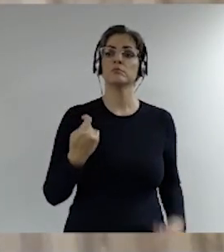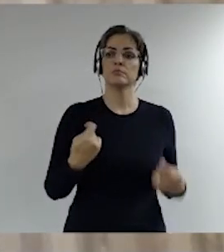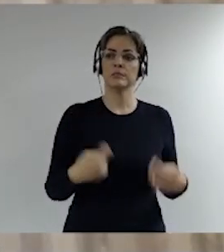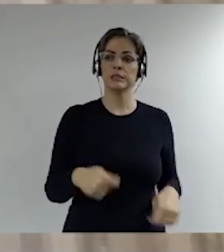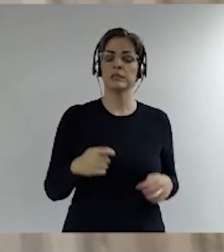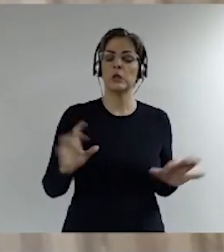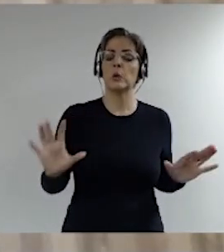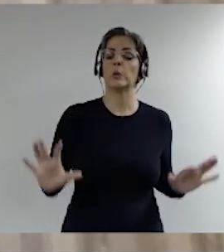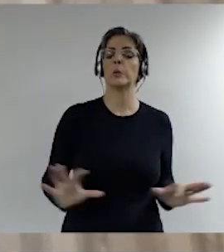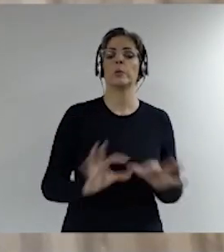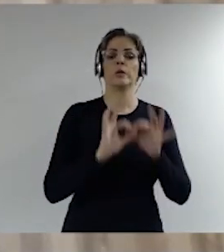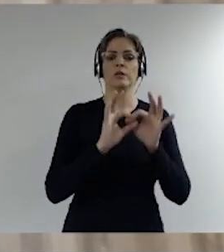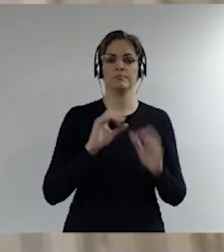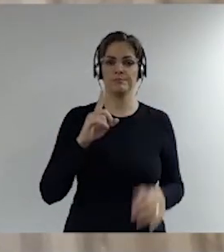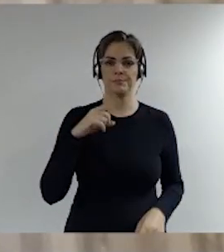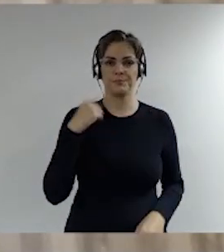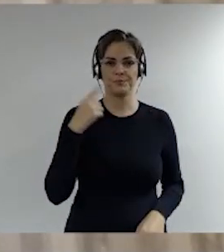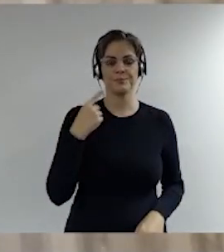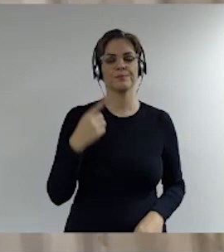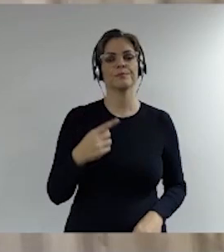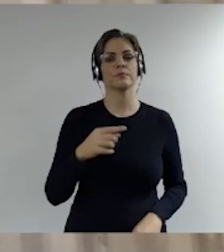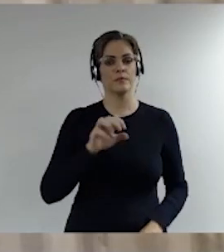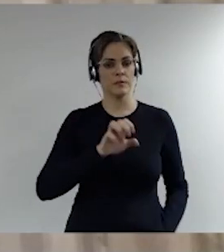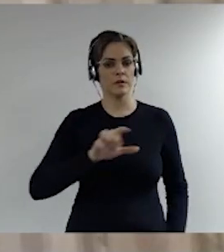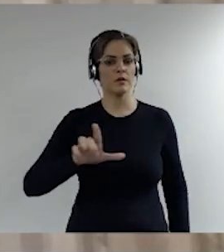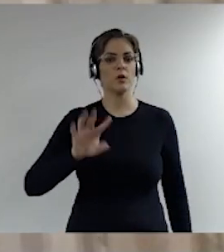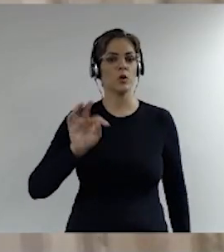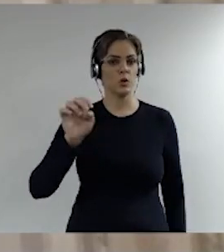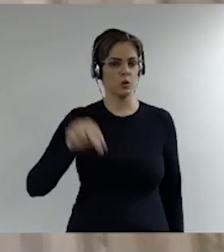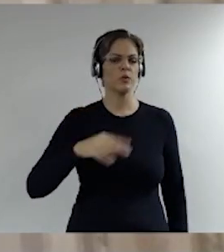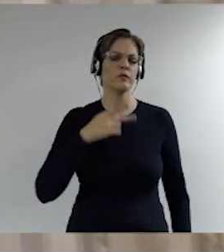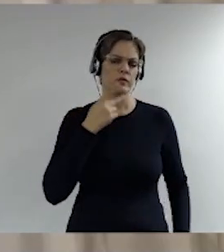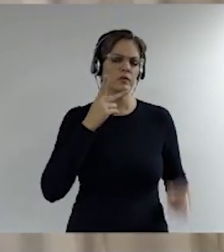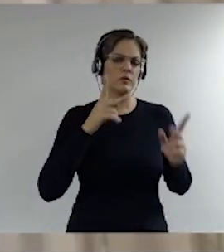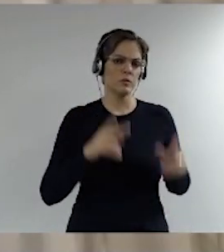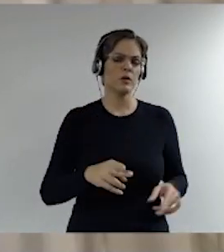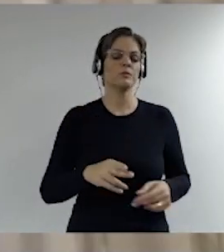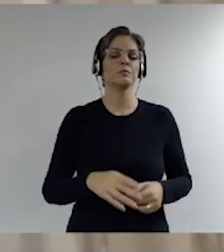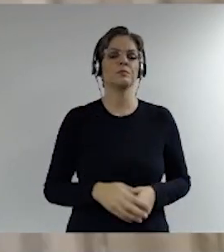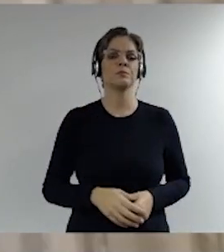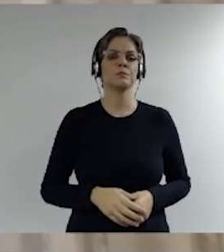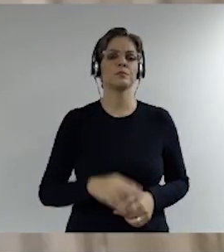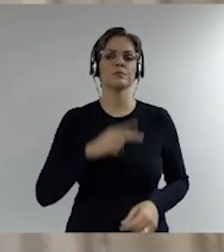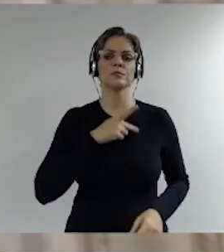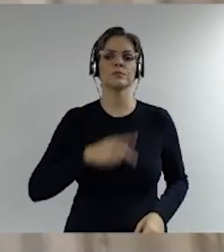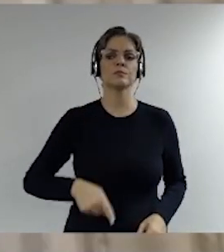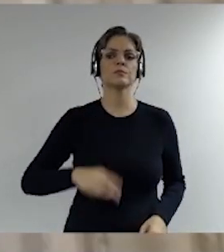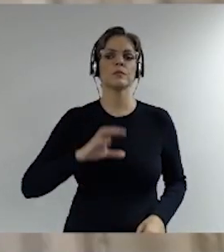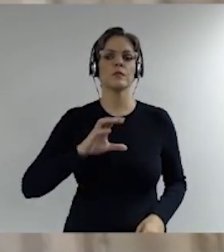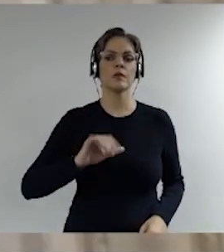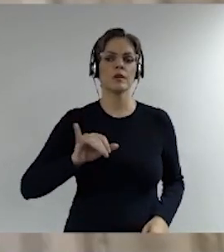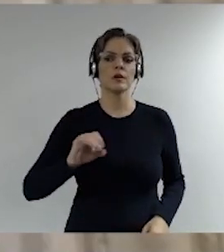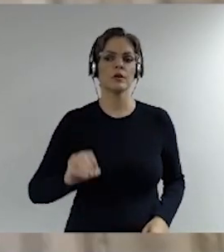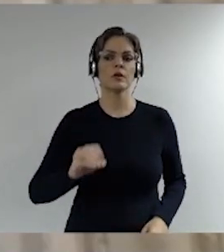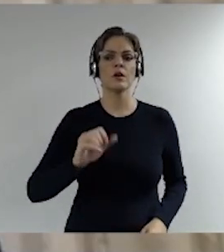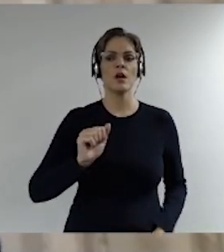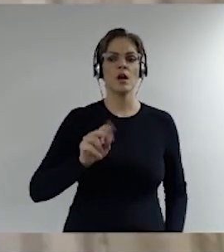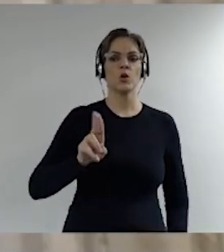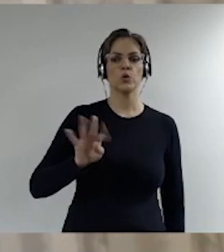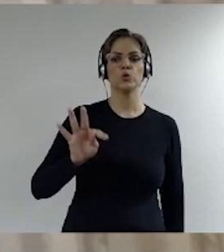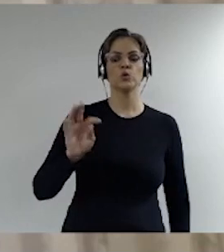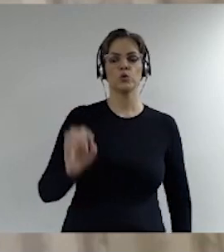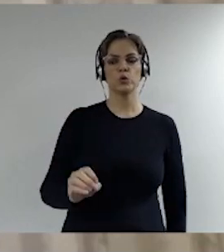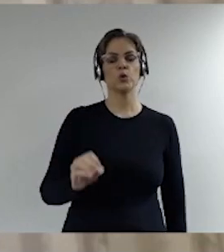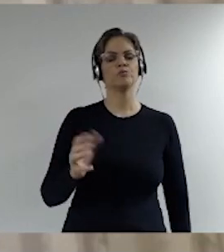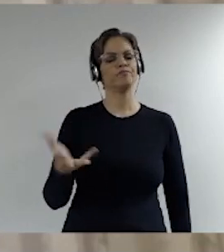toda a advocacia. O Elton também falou isso, o presidente Elton, e o presidente Caio Augusto Silva dos Santos tem sido